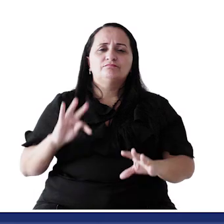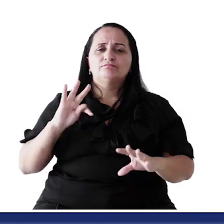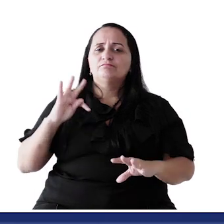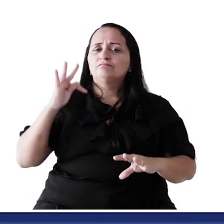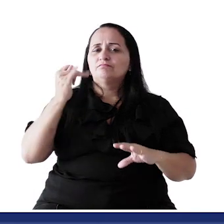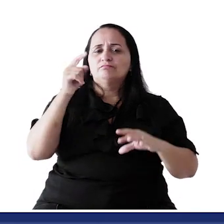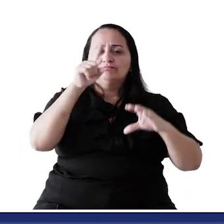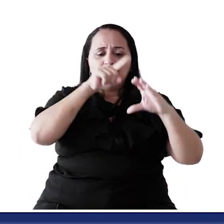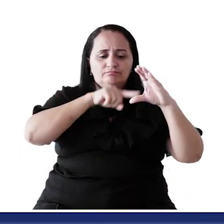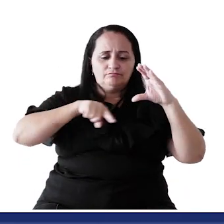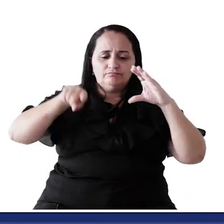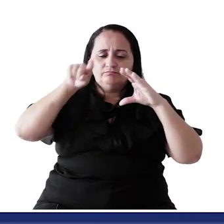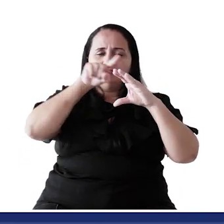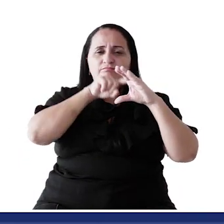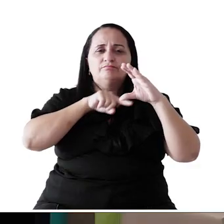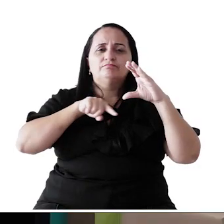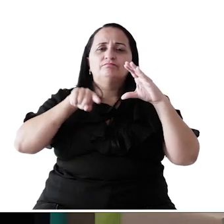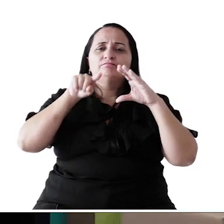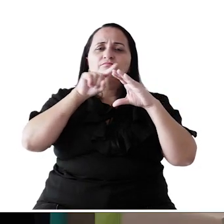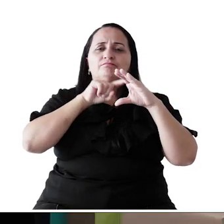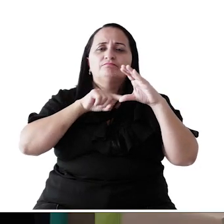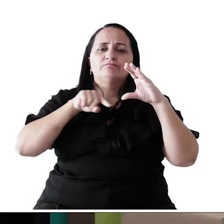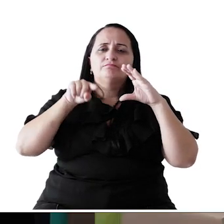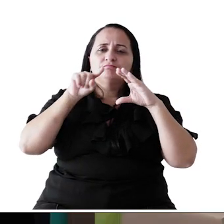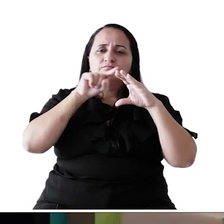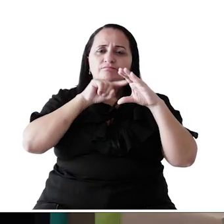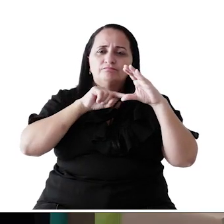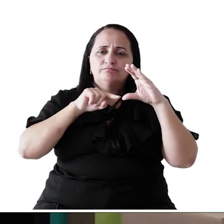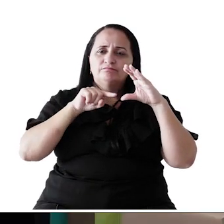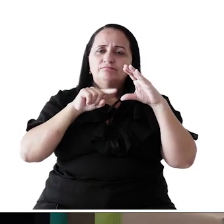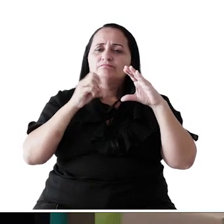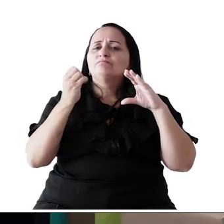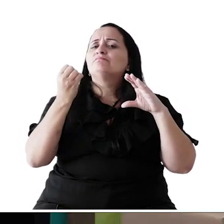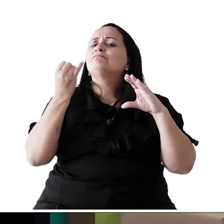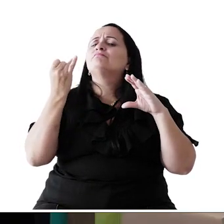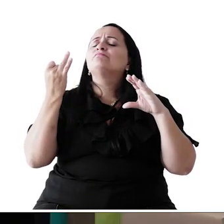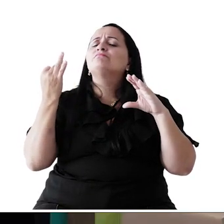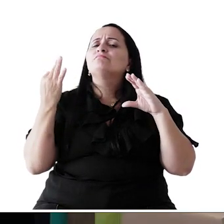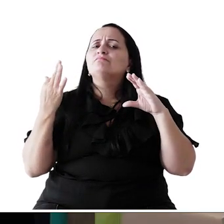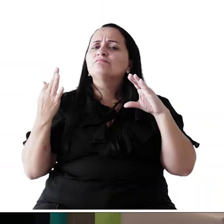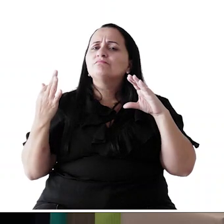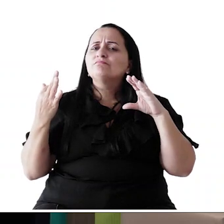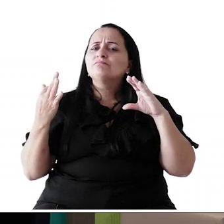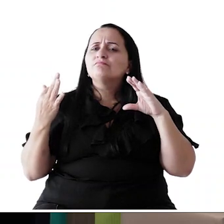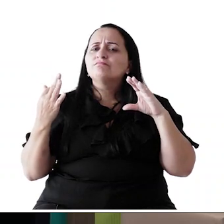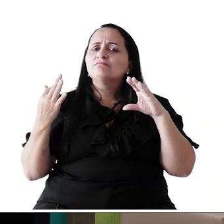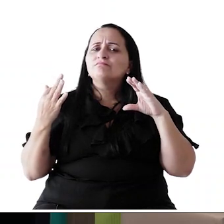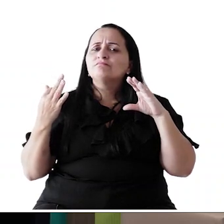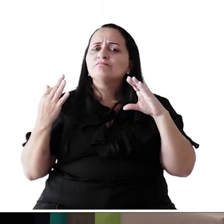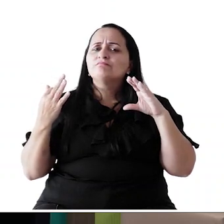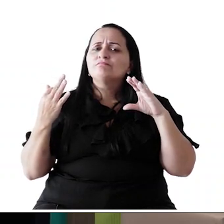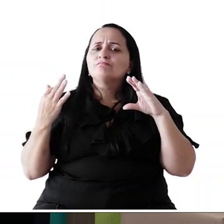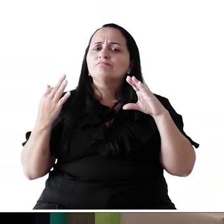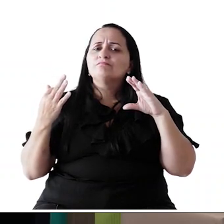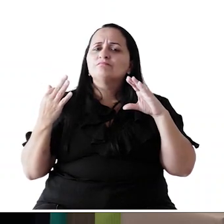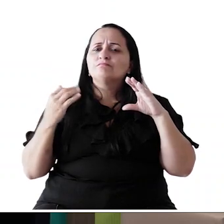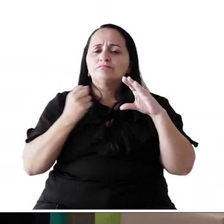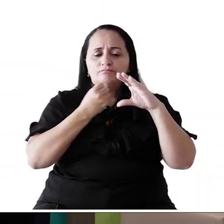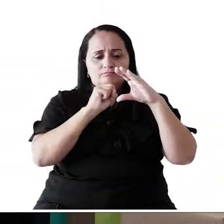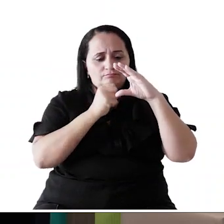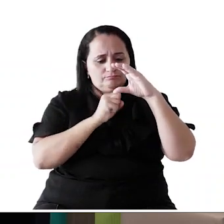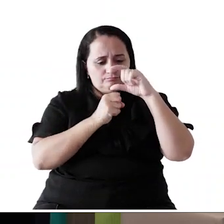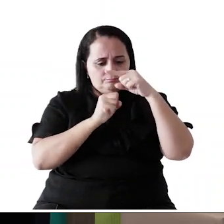do denominador. No todo dessa fração, nós temos quantas partes?